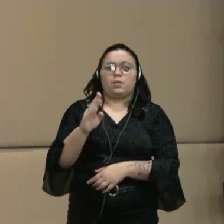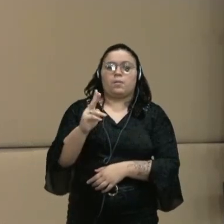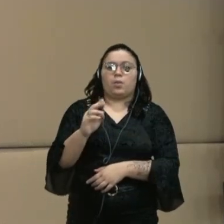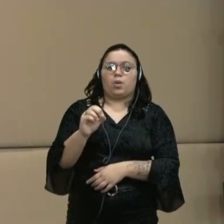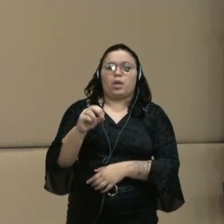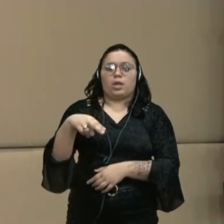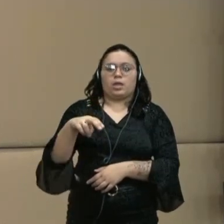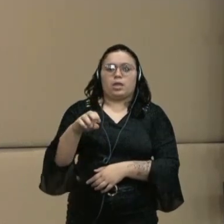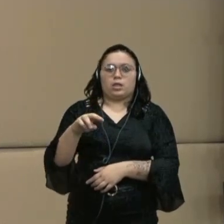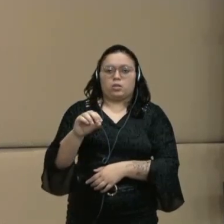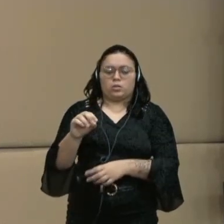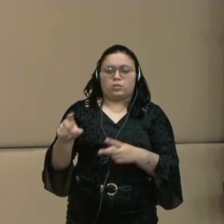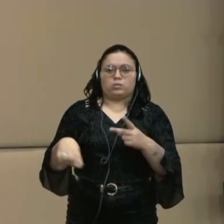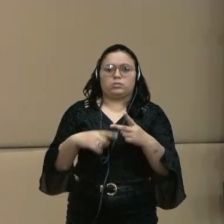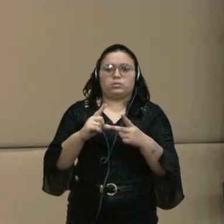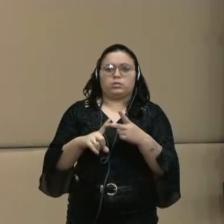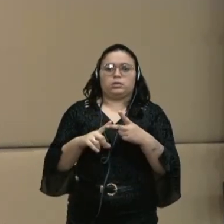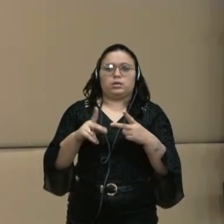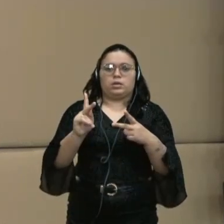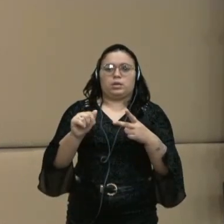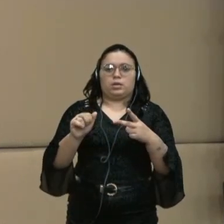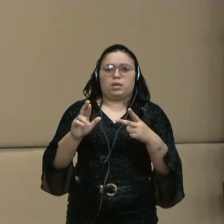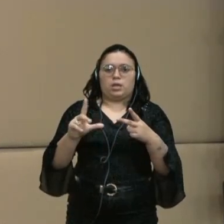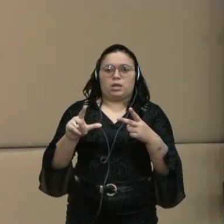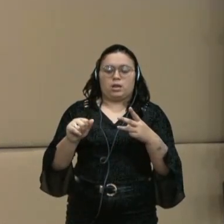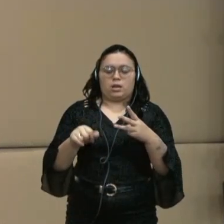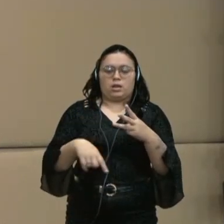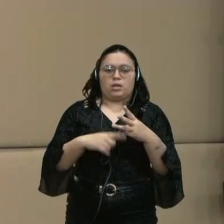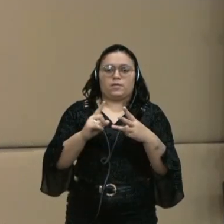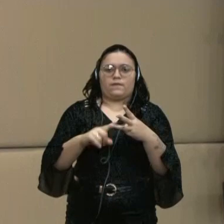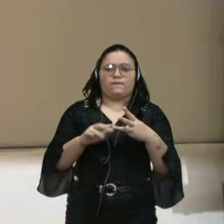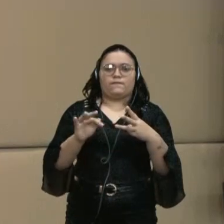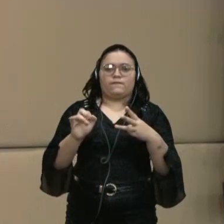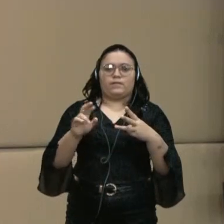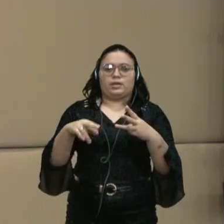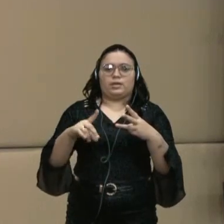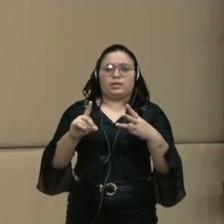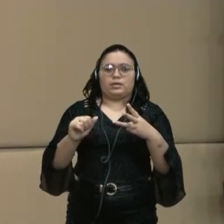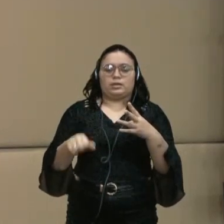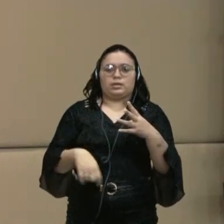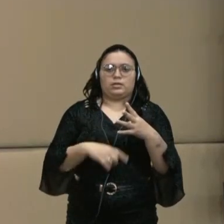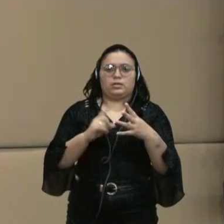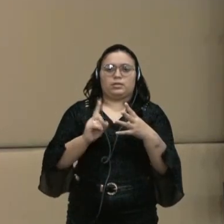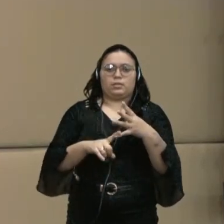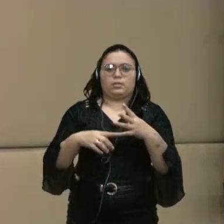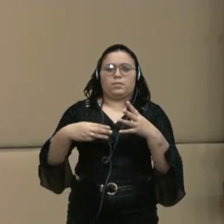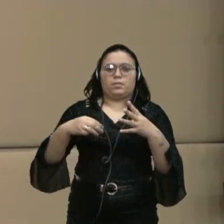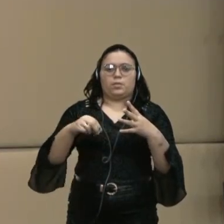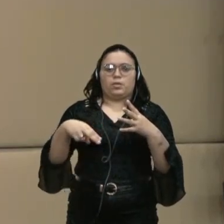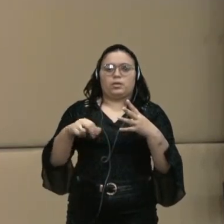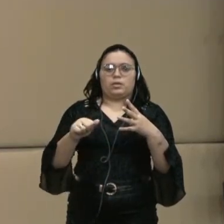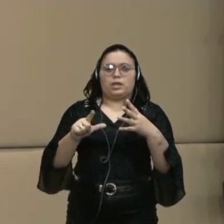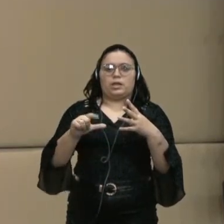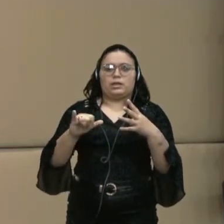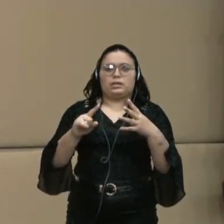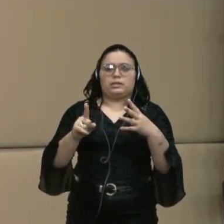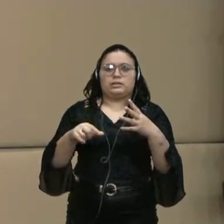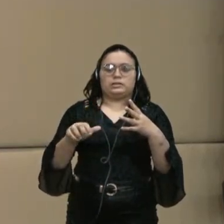Fernanda Torres, Paulo Alexandre Rocha e Mona Lisa de Oliveira. Por gentileza, assistam ao pitch.